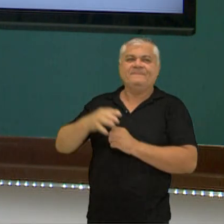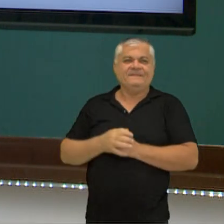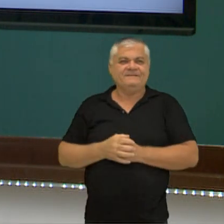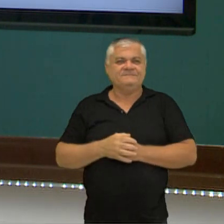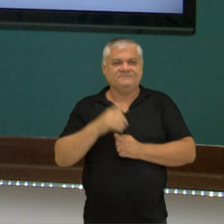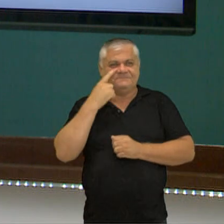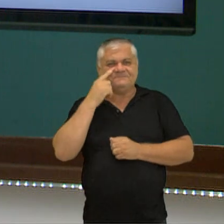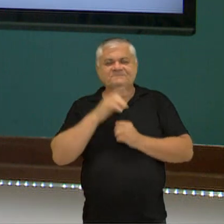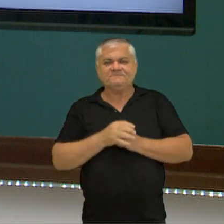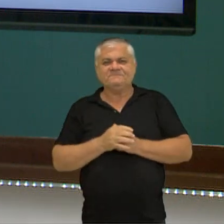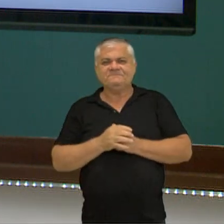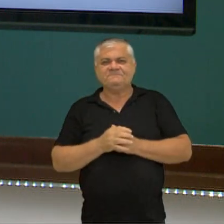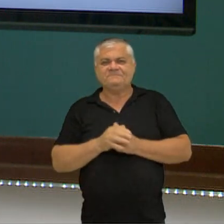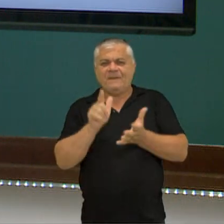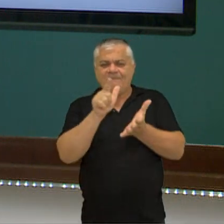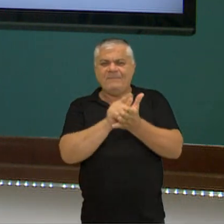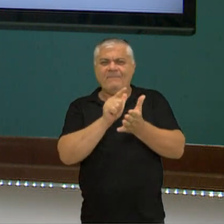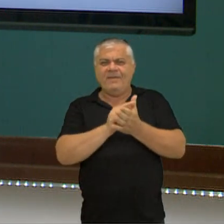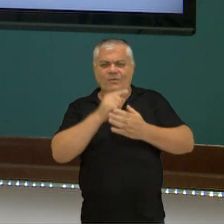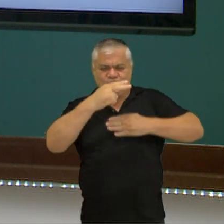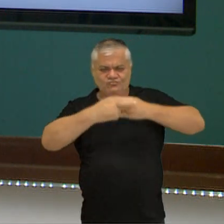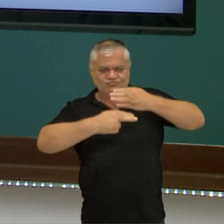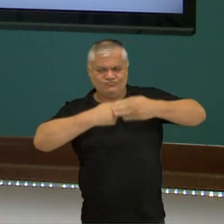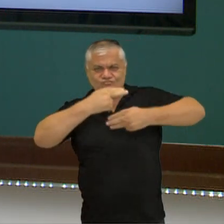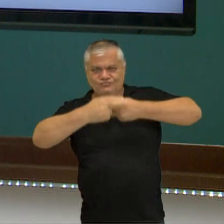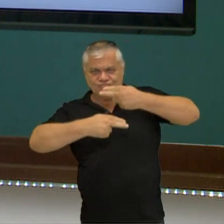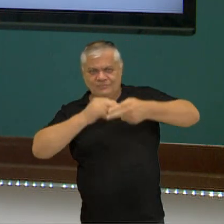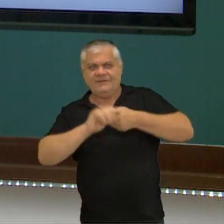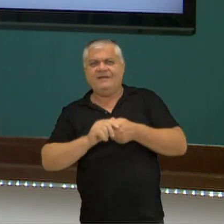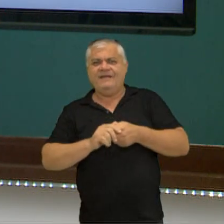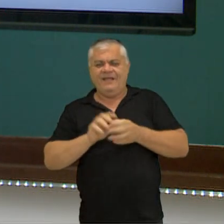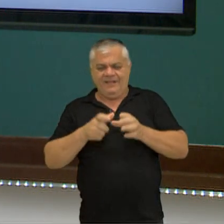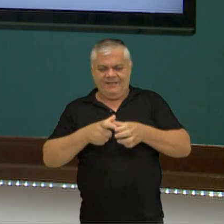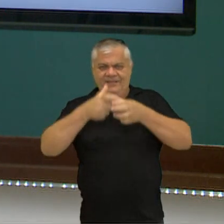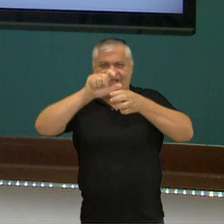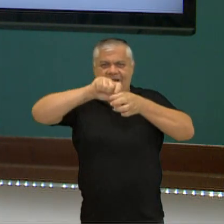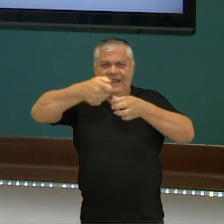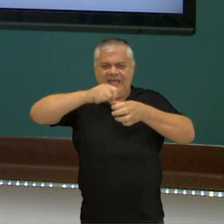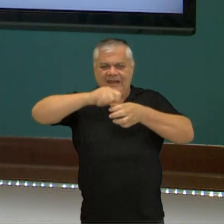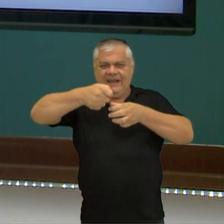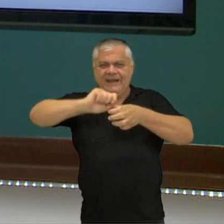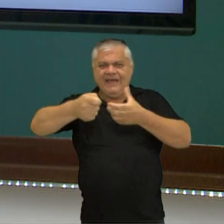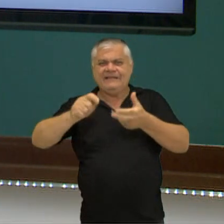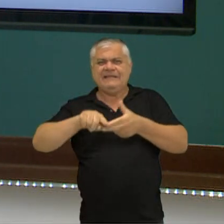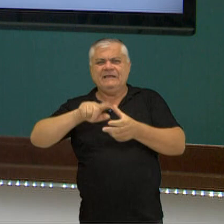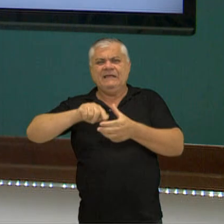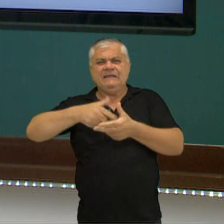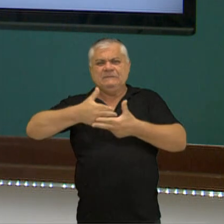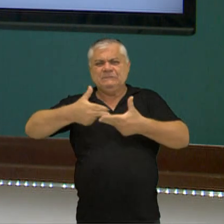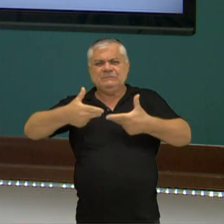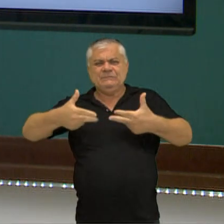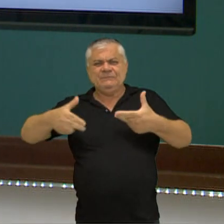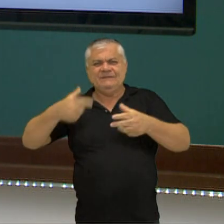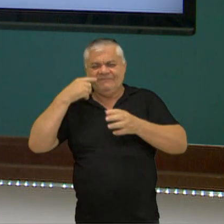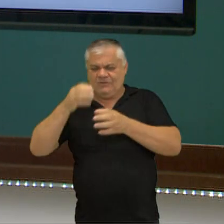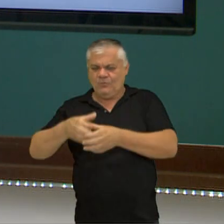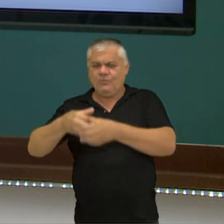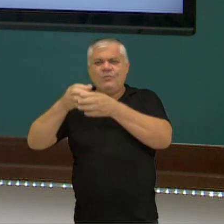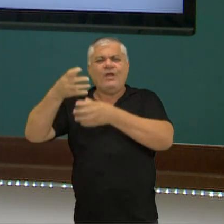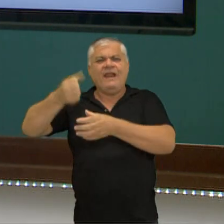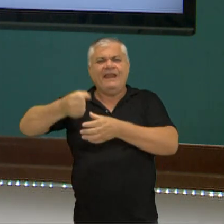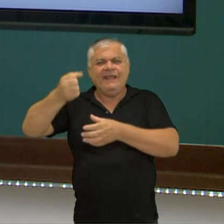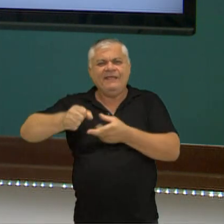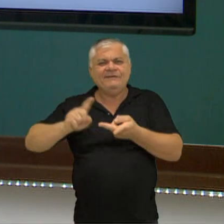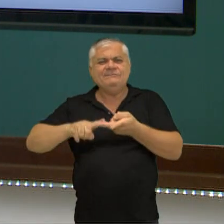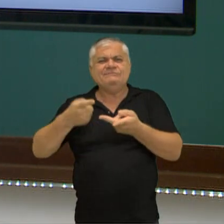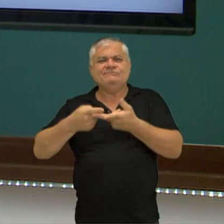exemplo, embalagens de papel que temos, latinhas, latas de mais variados, ó, lata de leite,